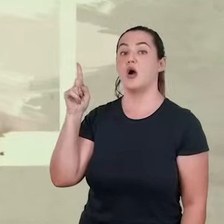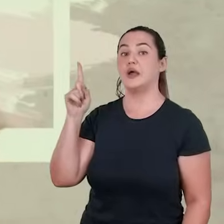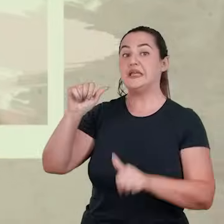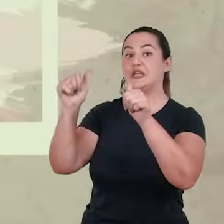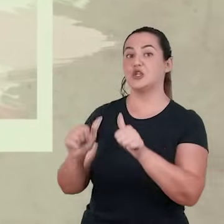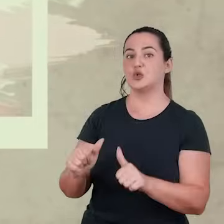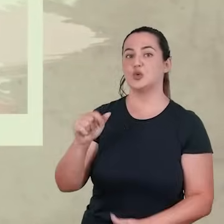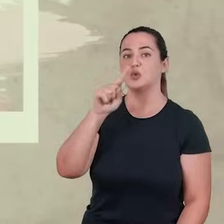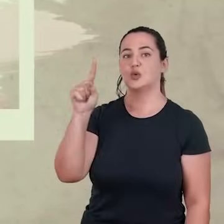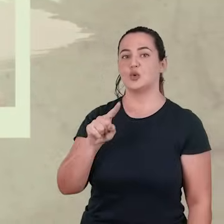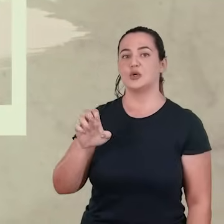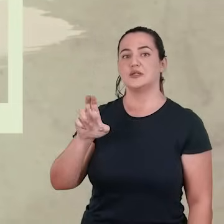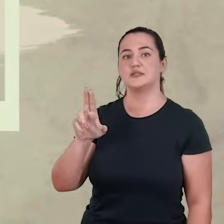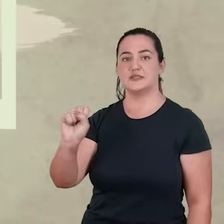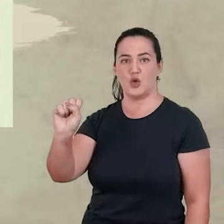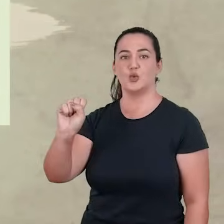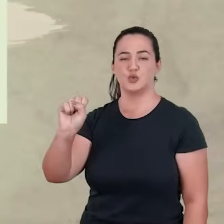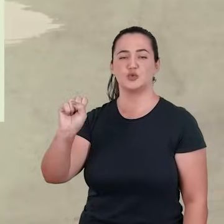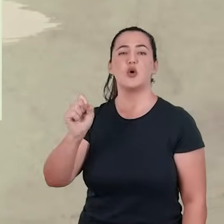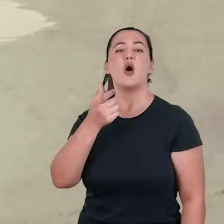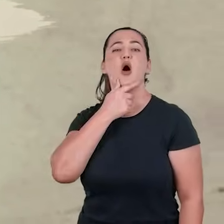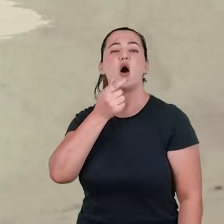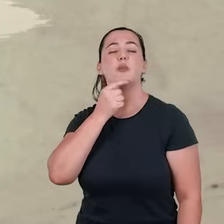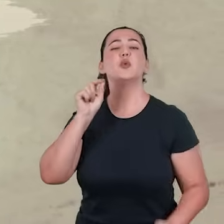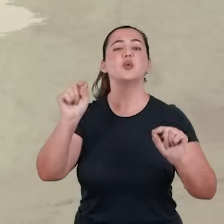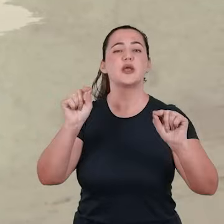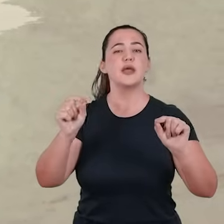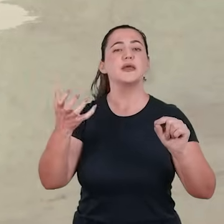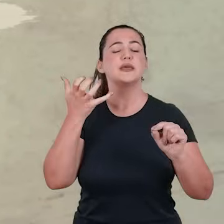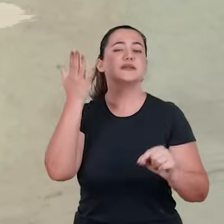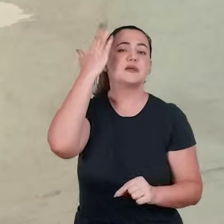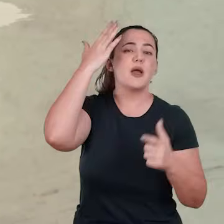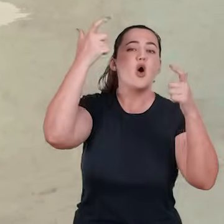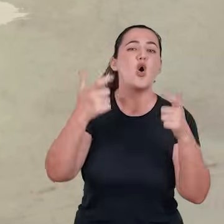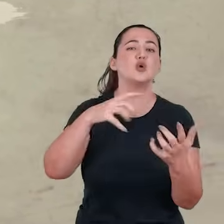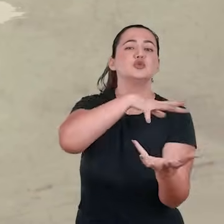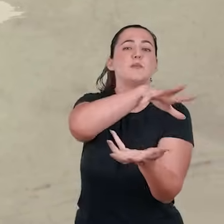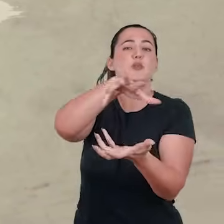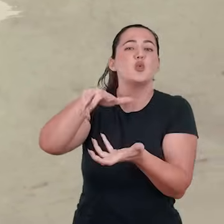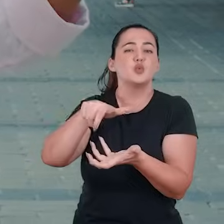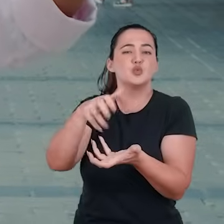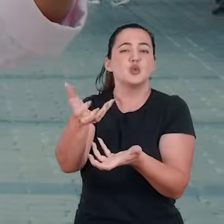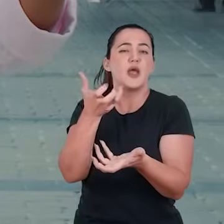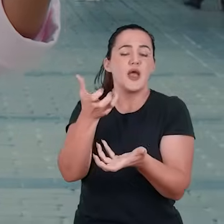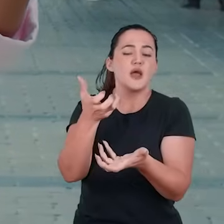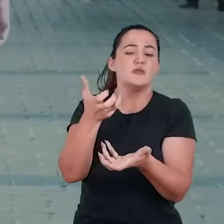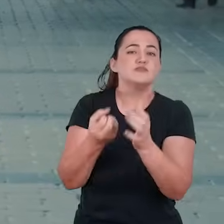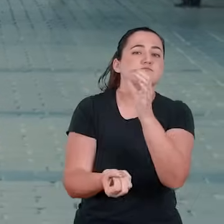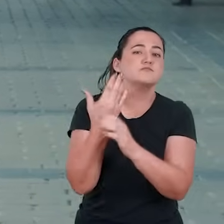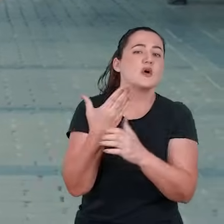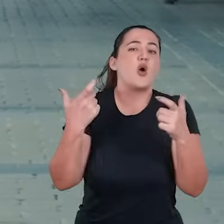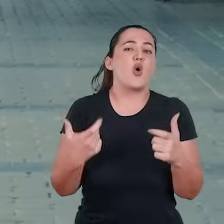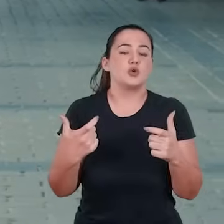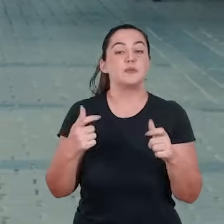resolveu descobrir onde seria o umbigo do mundo, ele soltou 2 águias dos 2 extremos da Terra. Naquela época, os